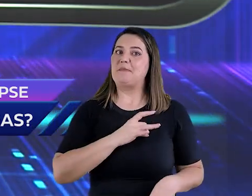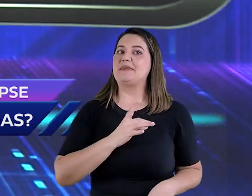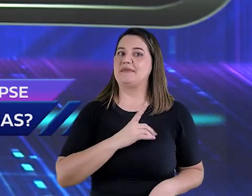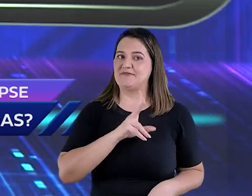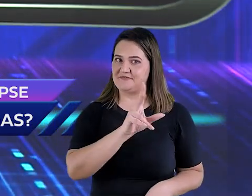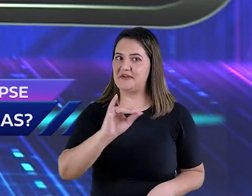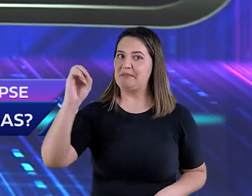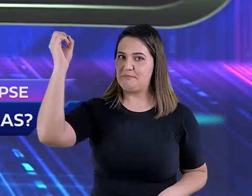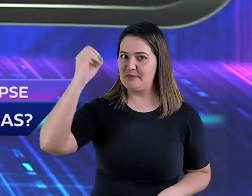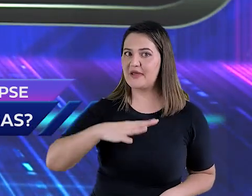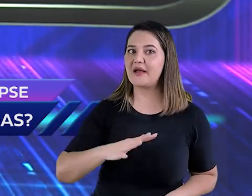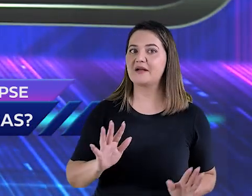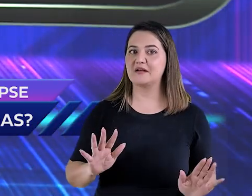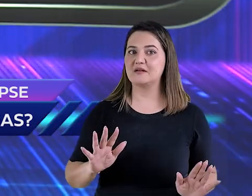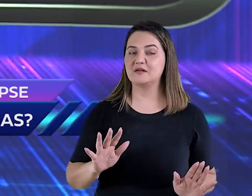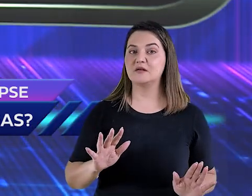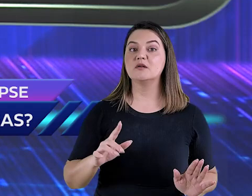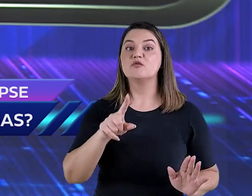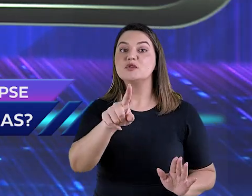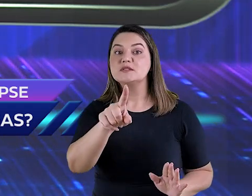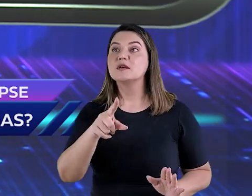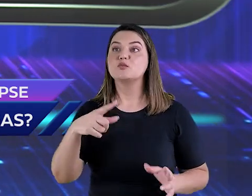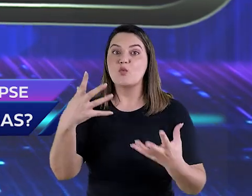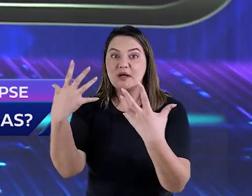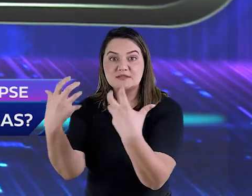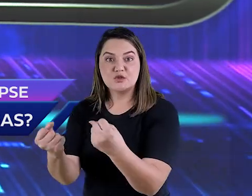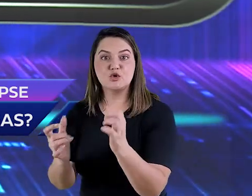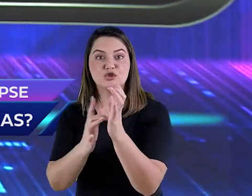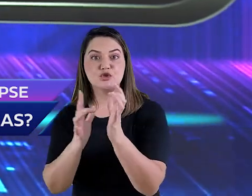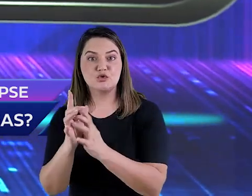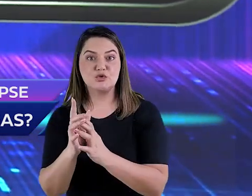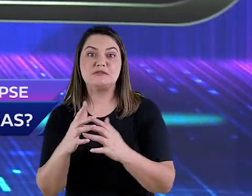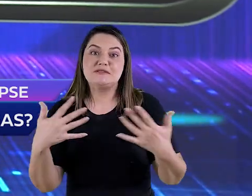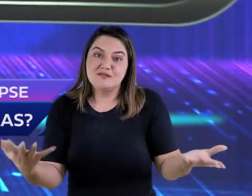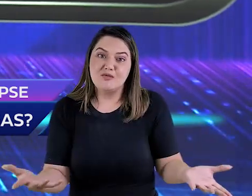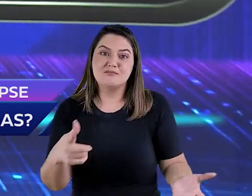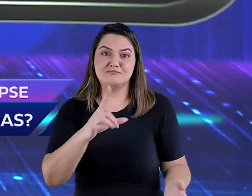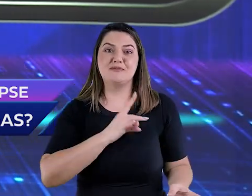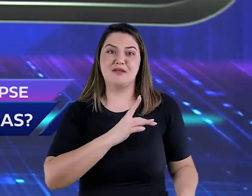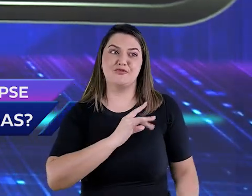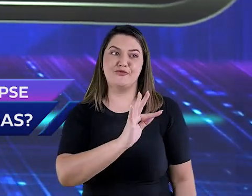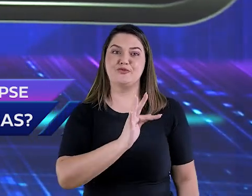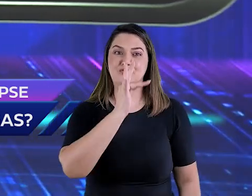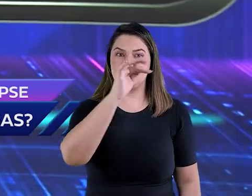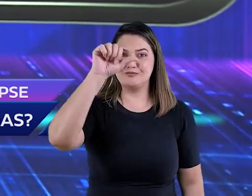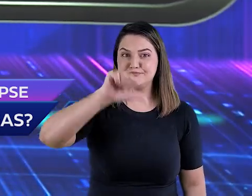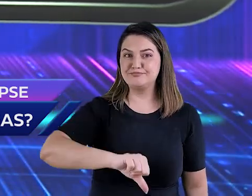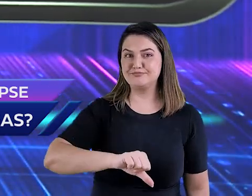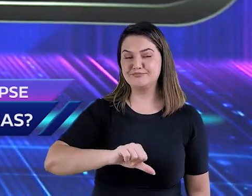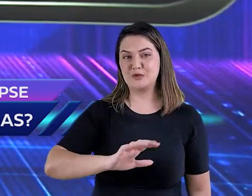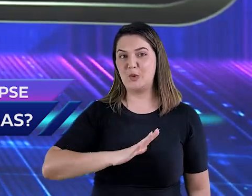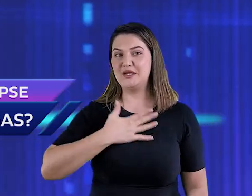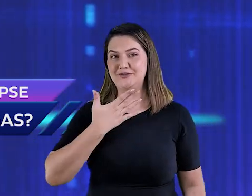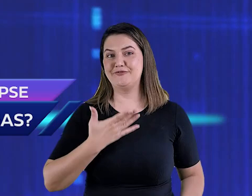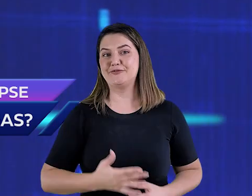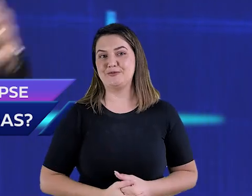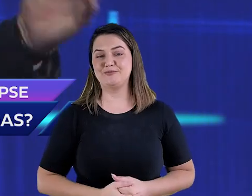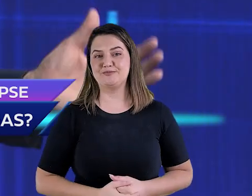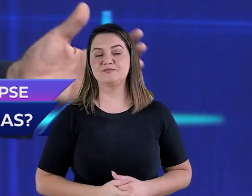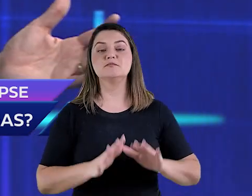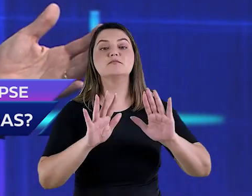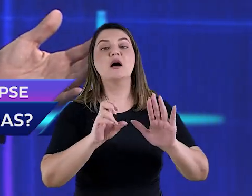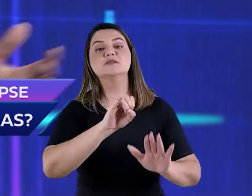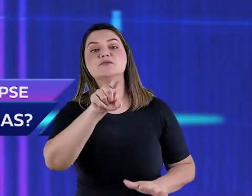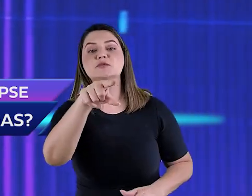Se você não aceita Jesus como seu Senhor e Salvador, você precisa ficar desesperado com relação às pragas. Agora, se